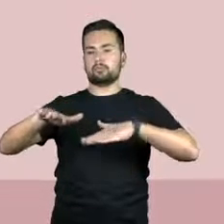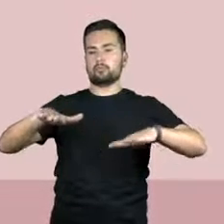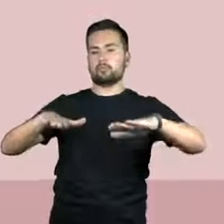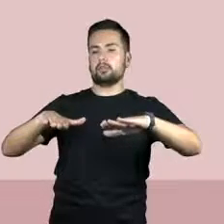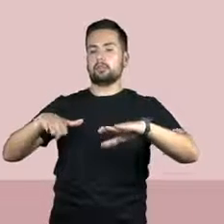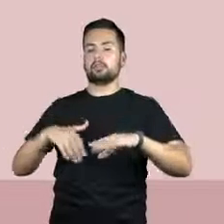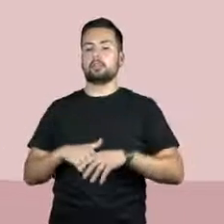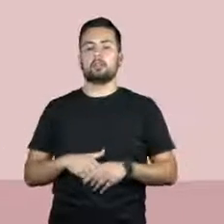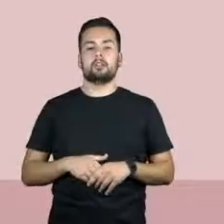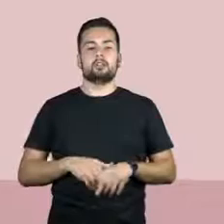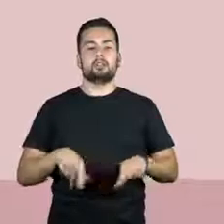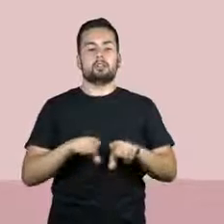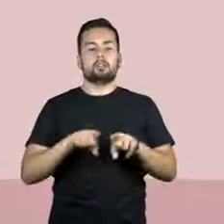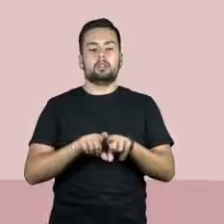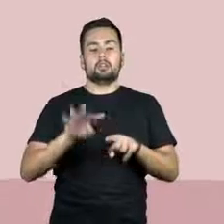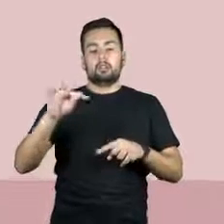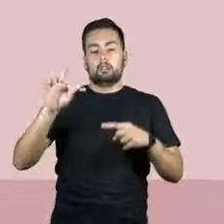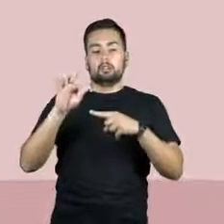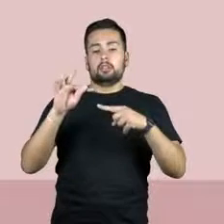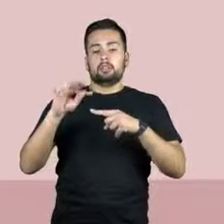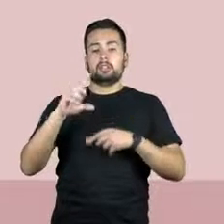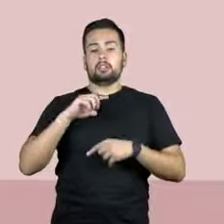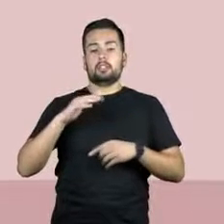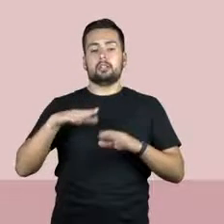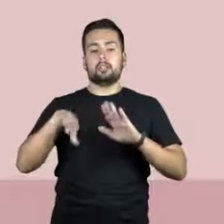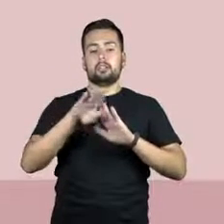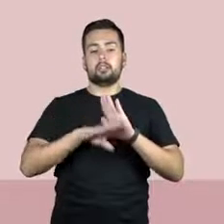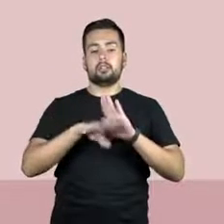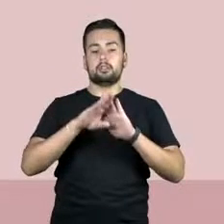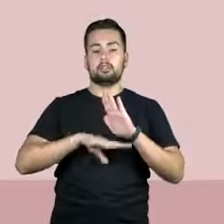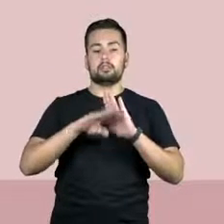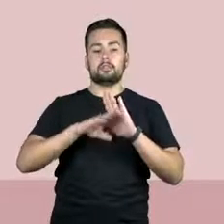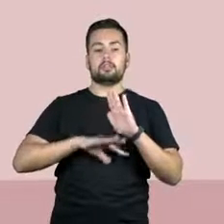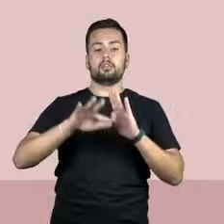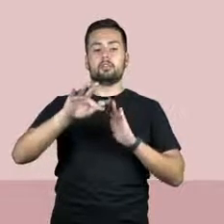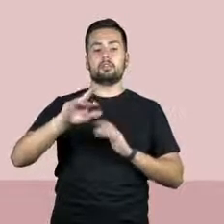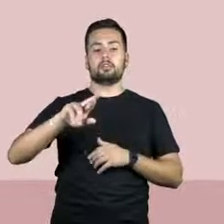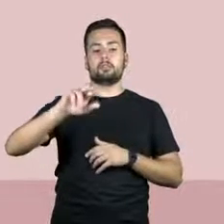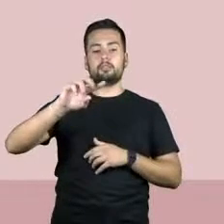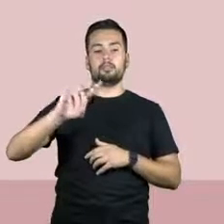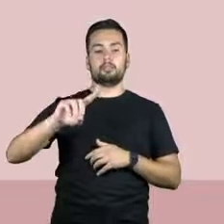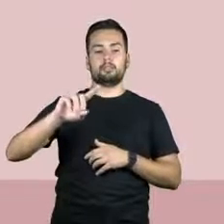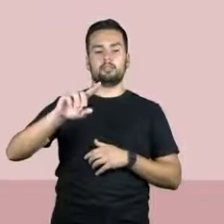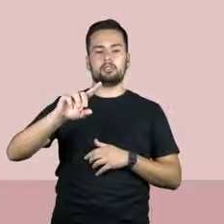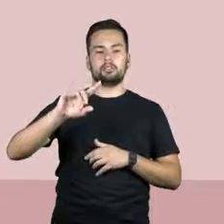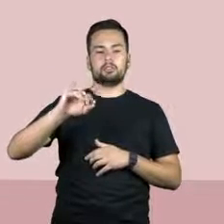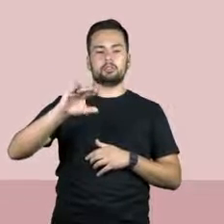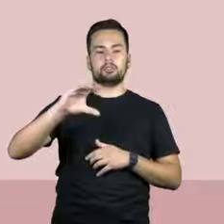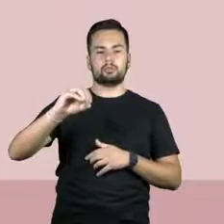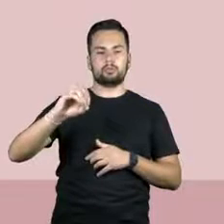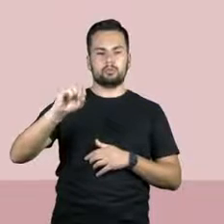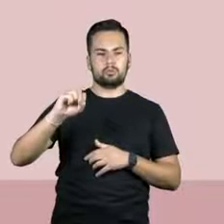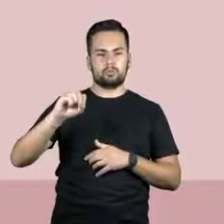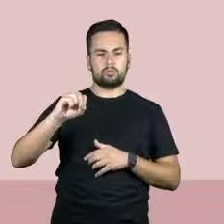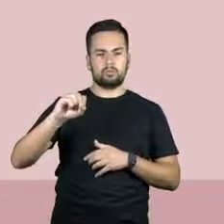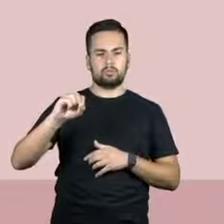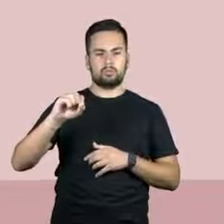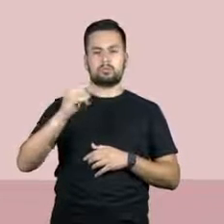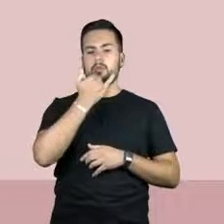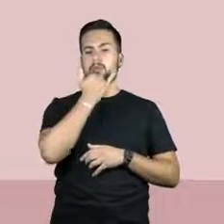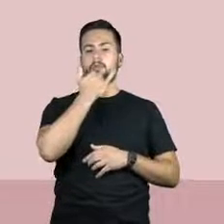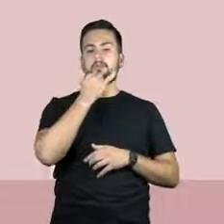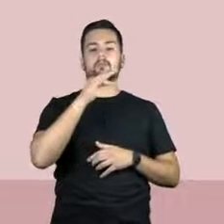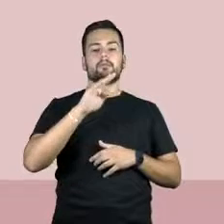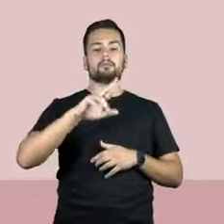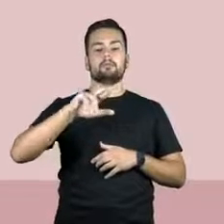E nesse talude, inclusive, eu tenho um nível freático que varia dessa maneira. Tá? Por simplicidade, foi